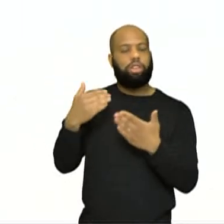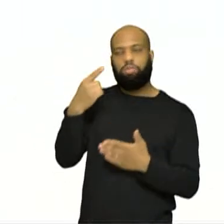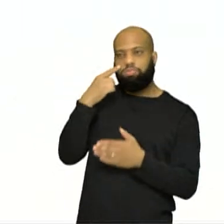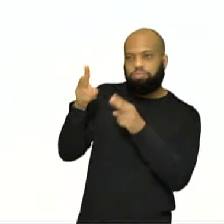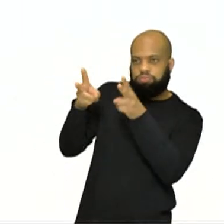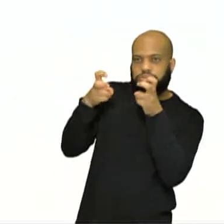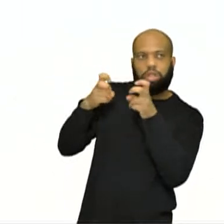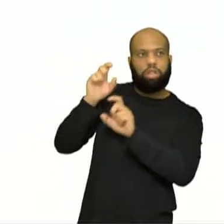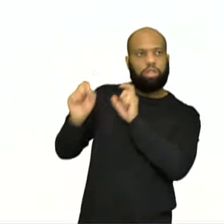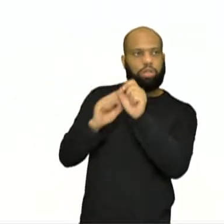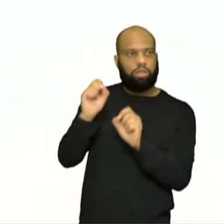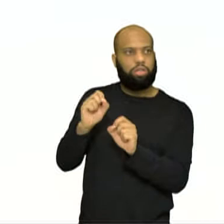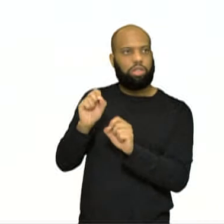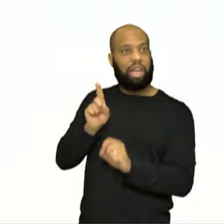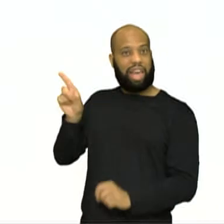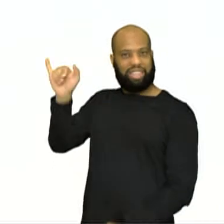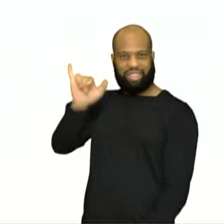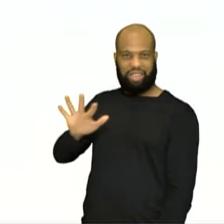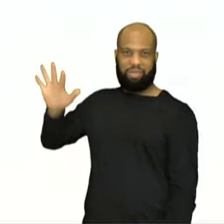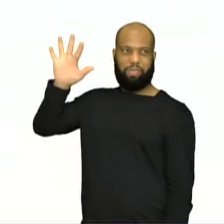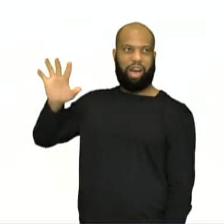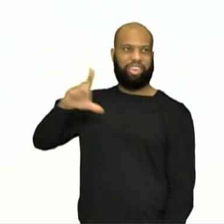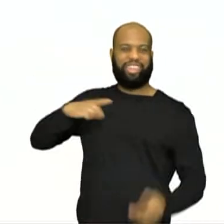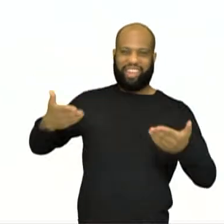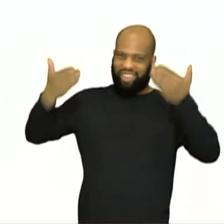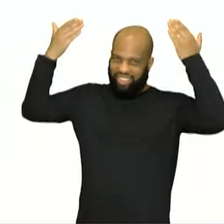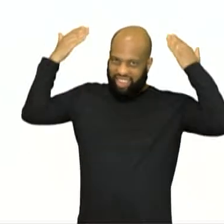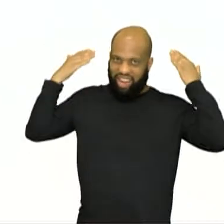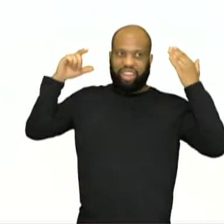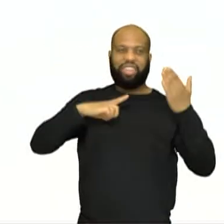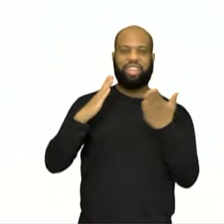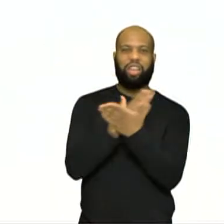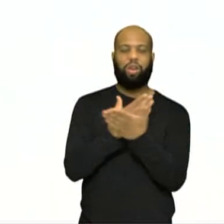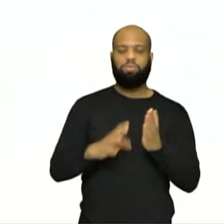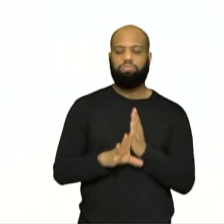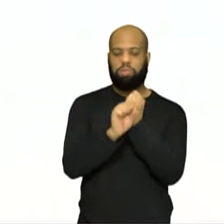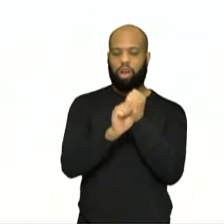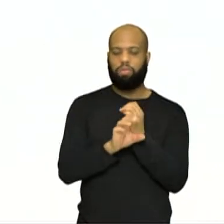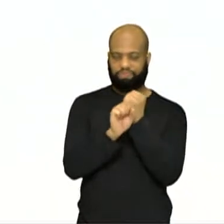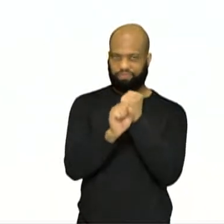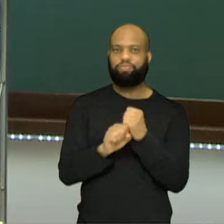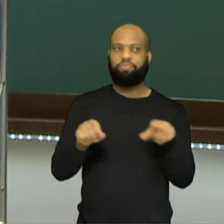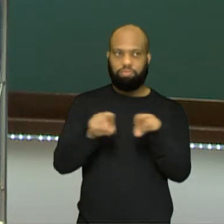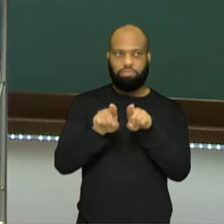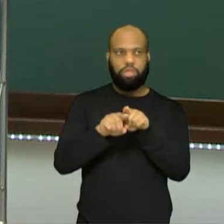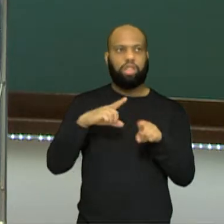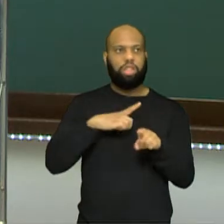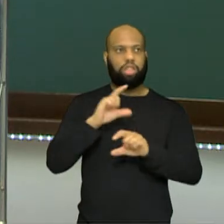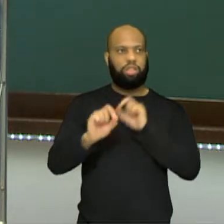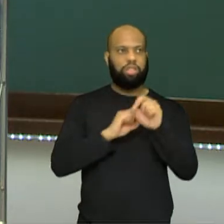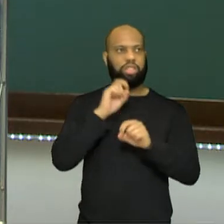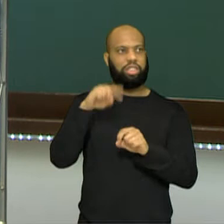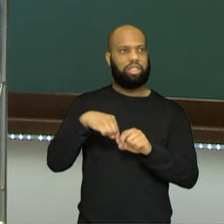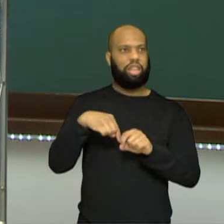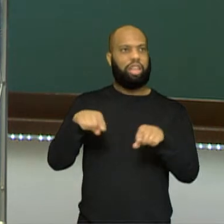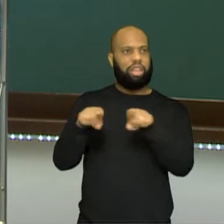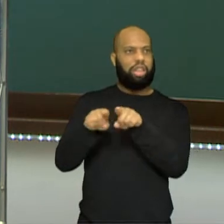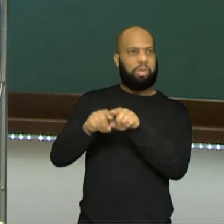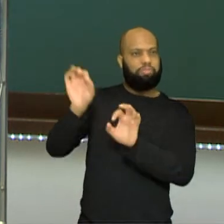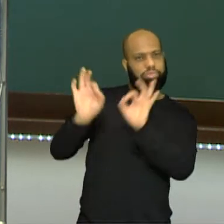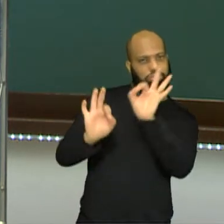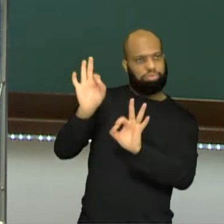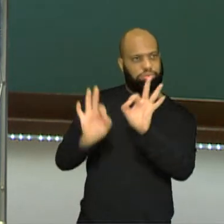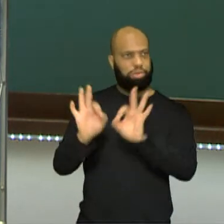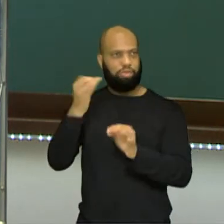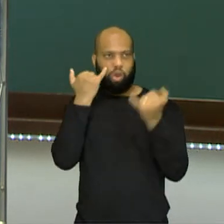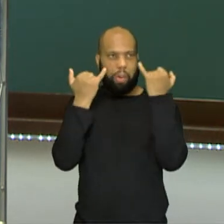observar aqui, né, essa imagem que traz aqui alguns cálculos, né, um diagrama ali para ser montado,